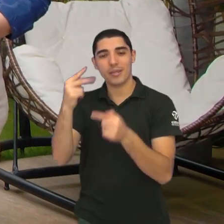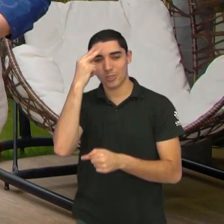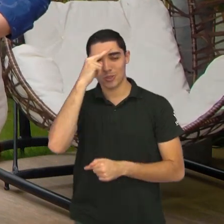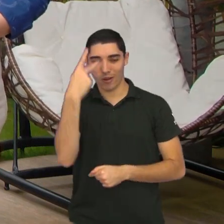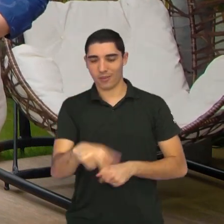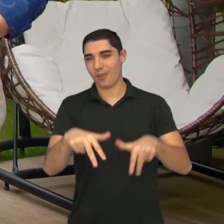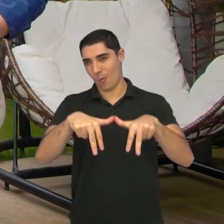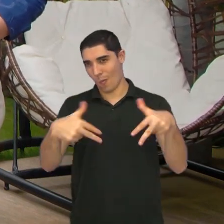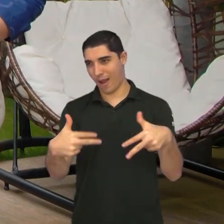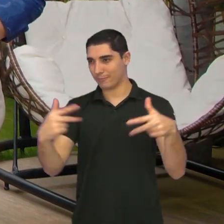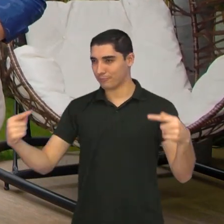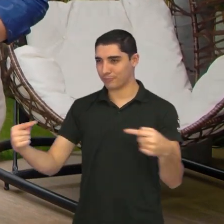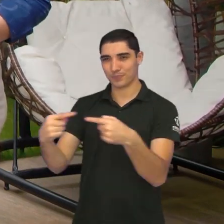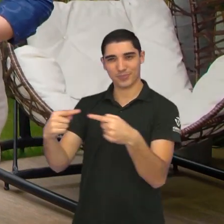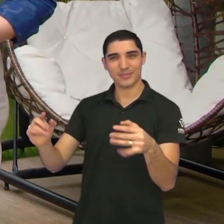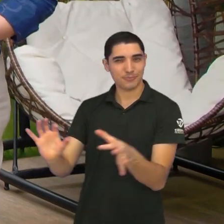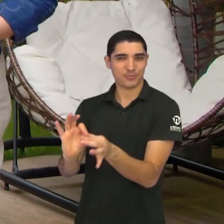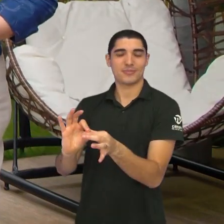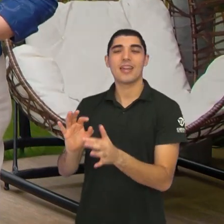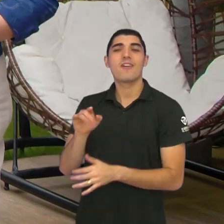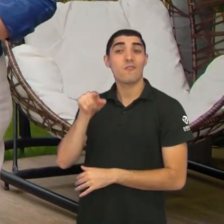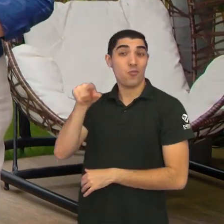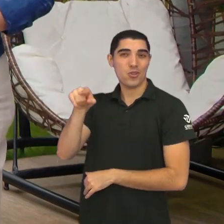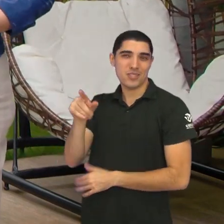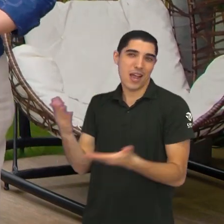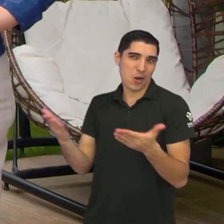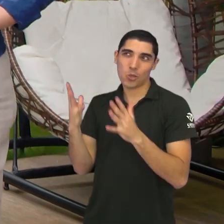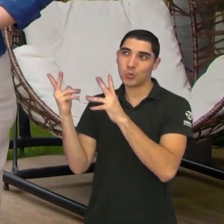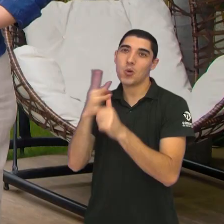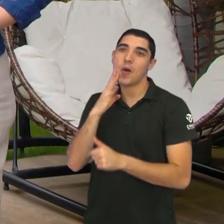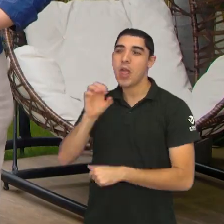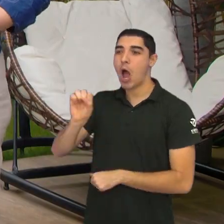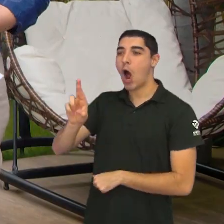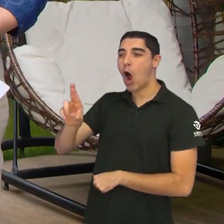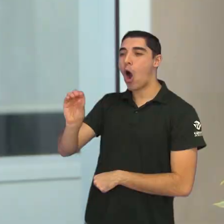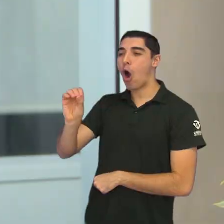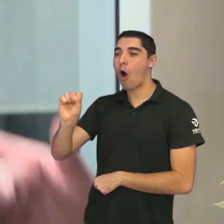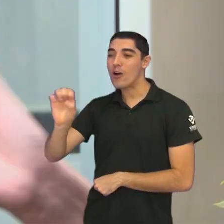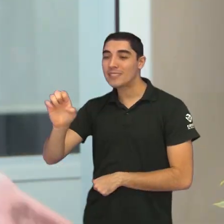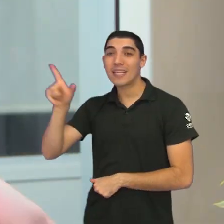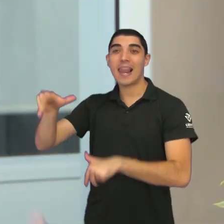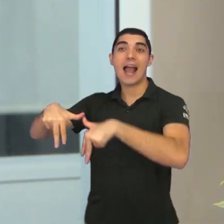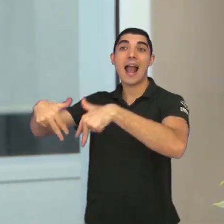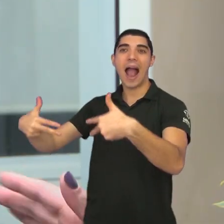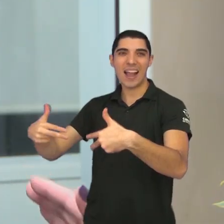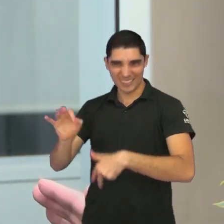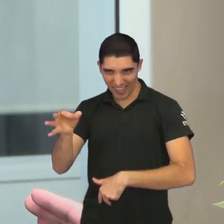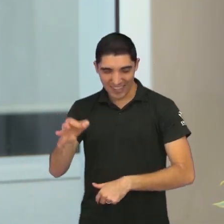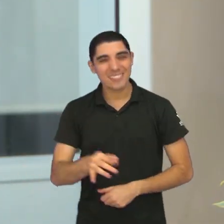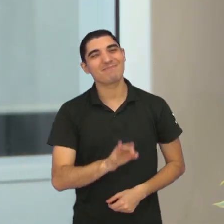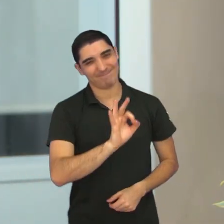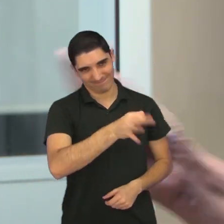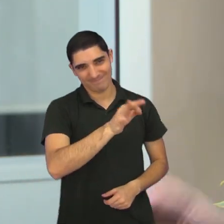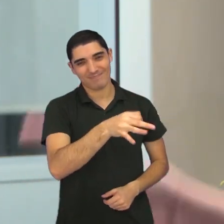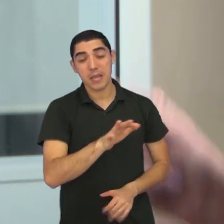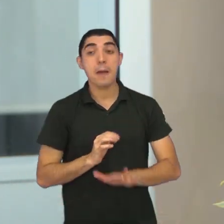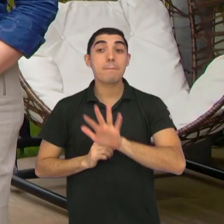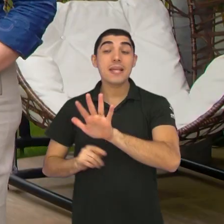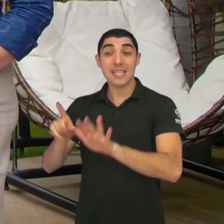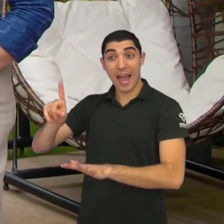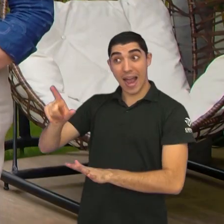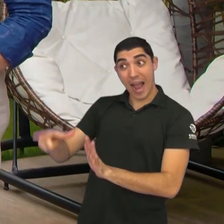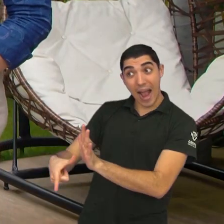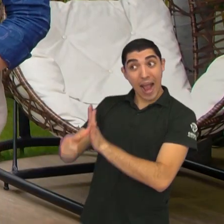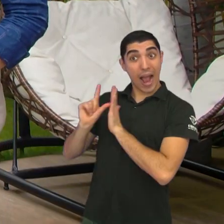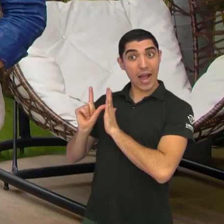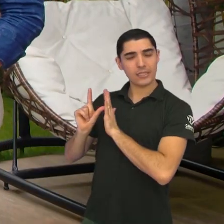com a história do GAC, né? Você com certeza virou a Rose do GAC. Isso. Mas sabe a Rose do GAC? Virou, né? Virei. Mas antes